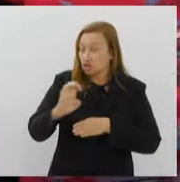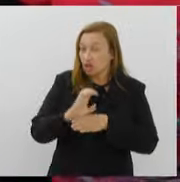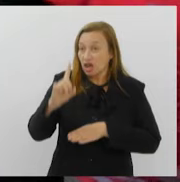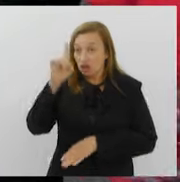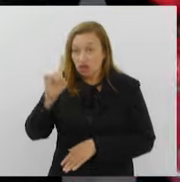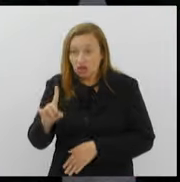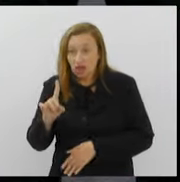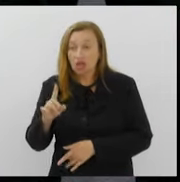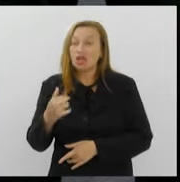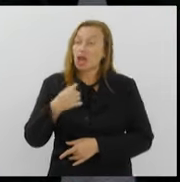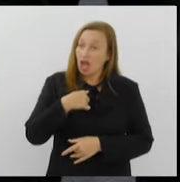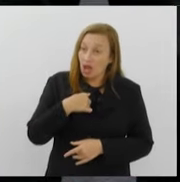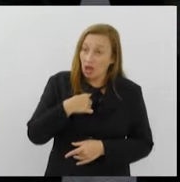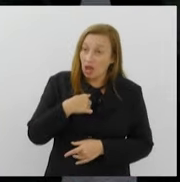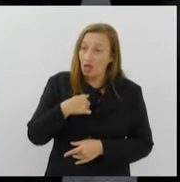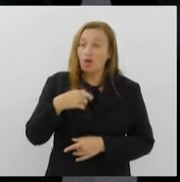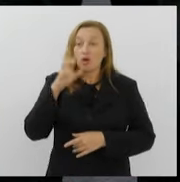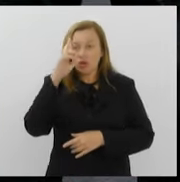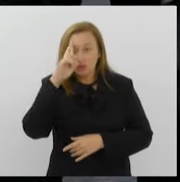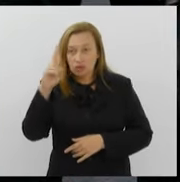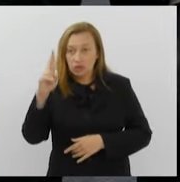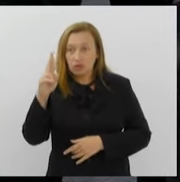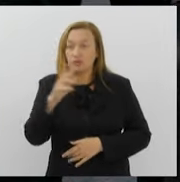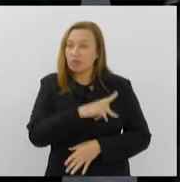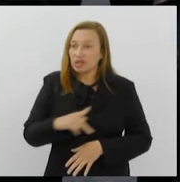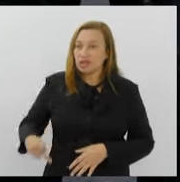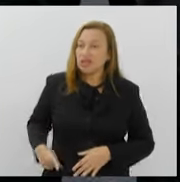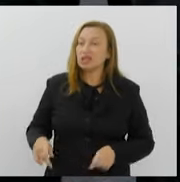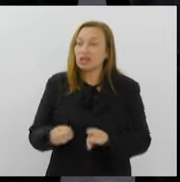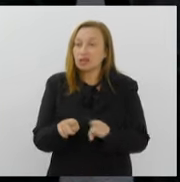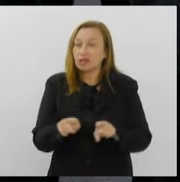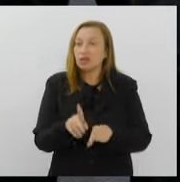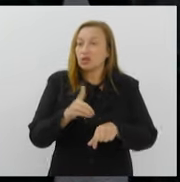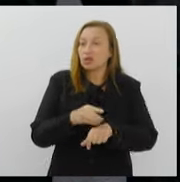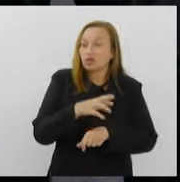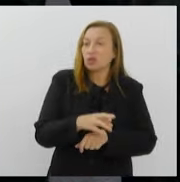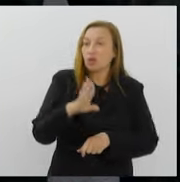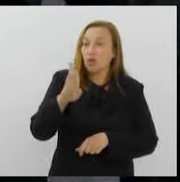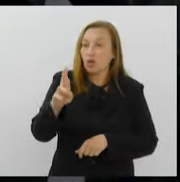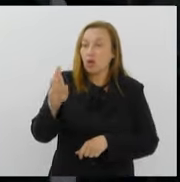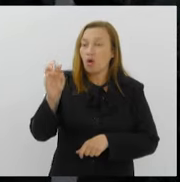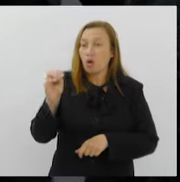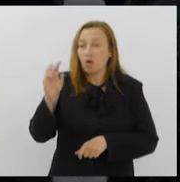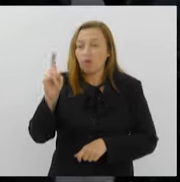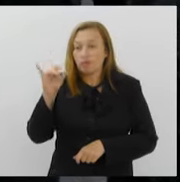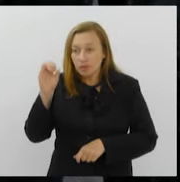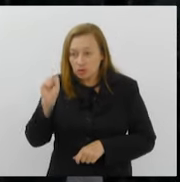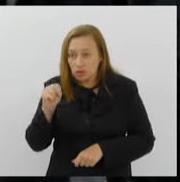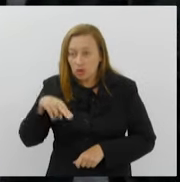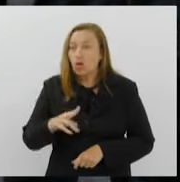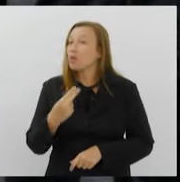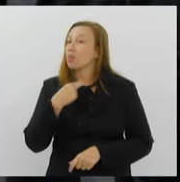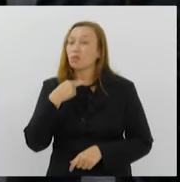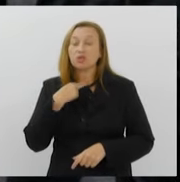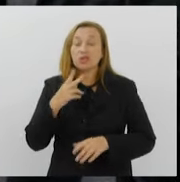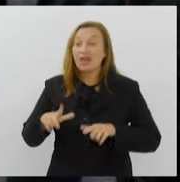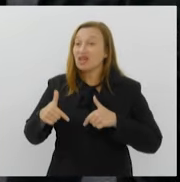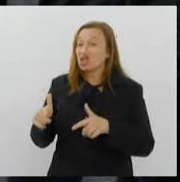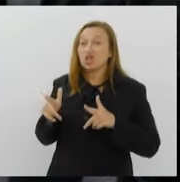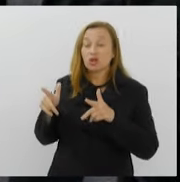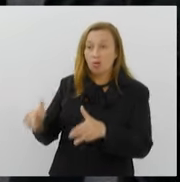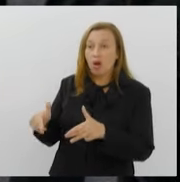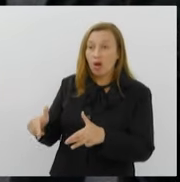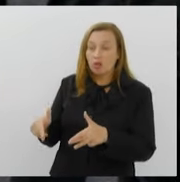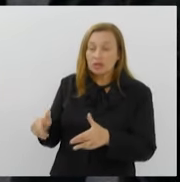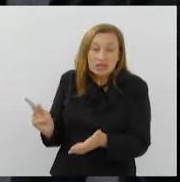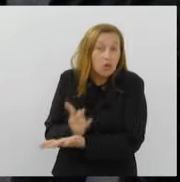Vossa Excelência, doutor Robson, outros advogados aqui. E ainda na época de estagiário, não poderia cometer um absurdo desse, que seria